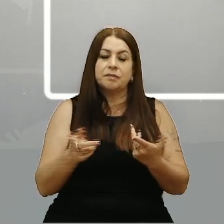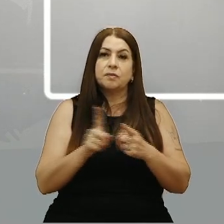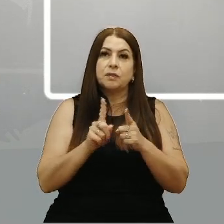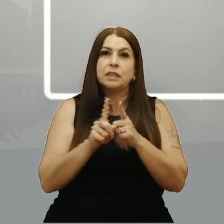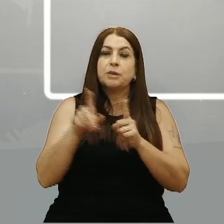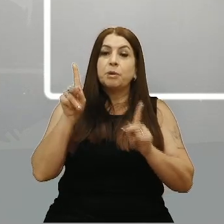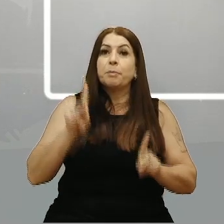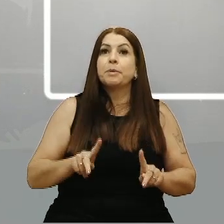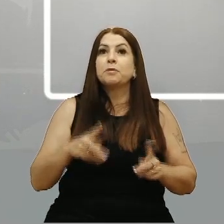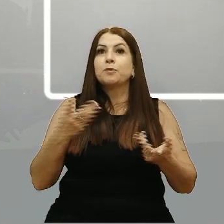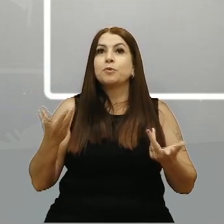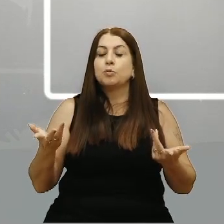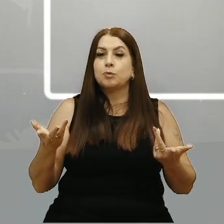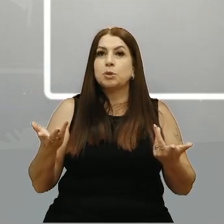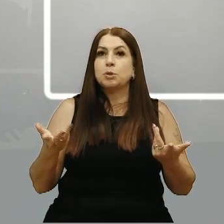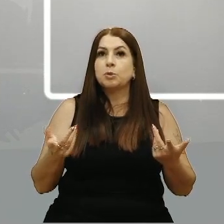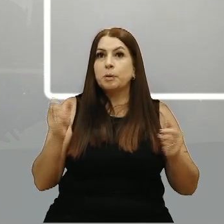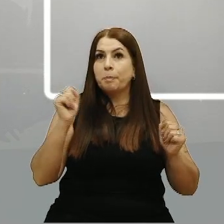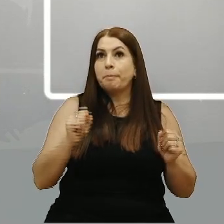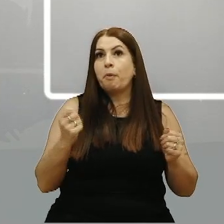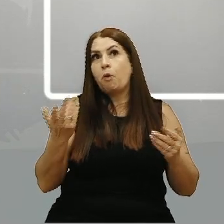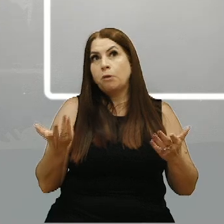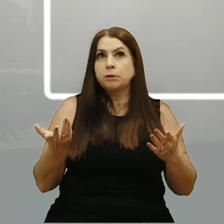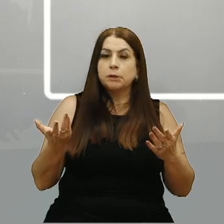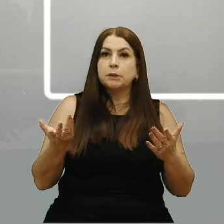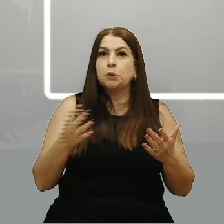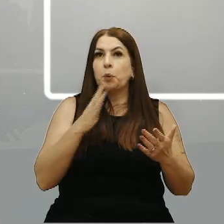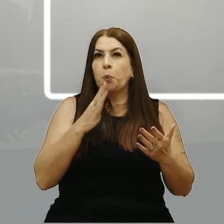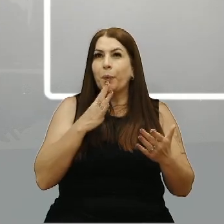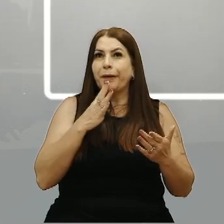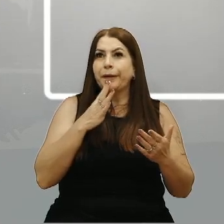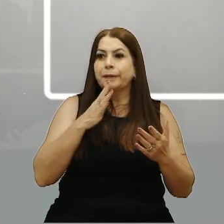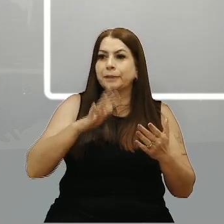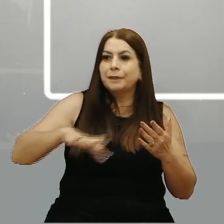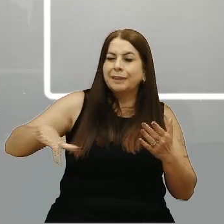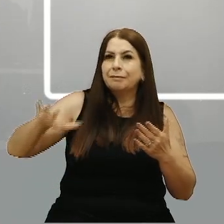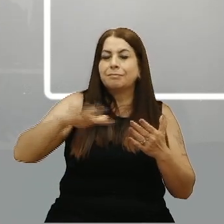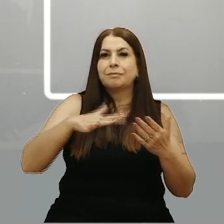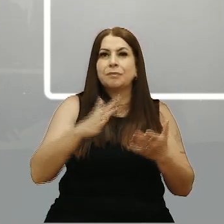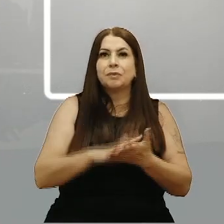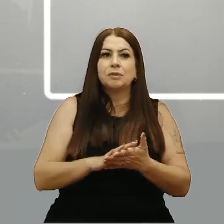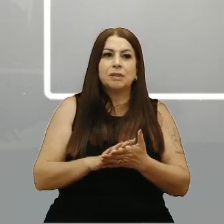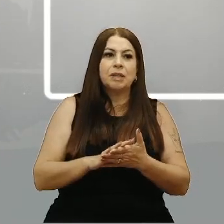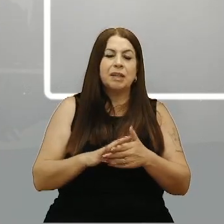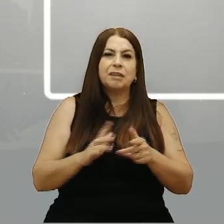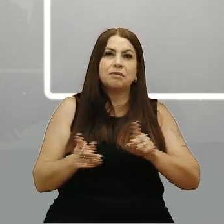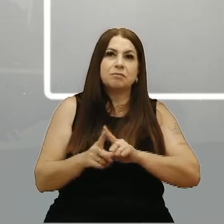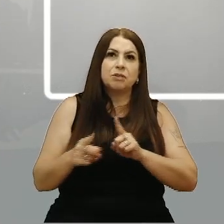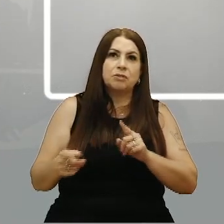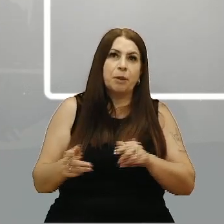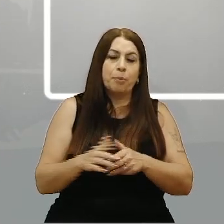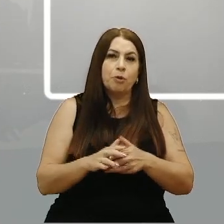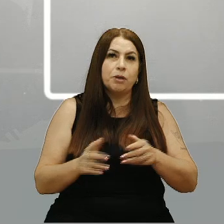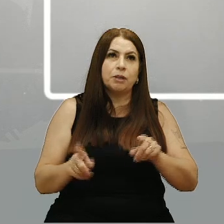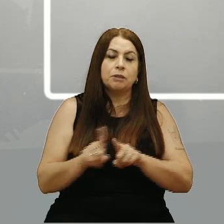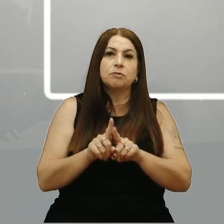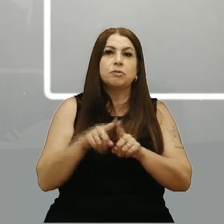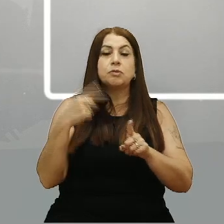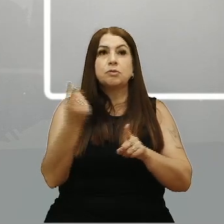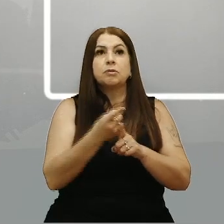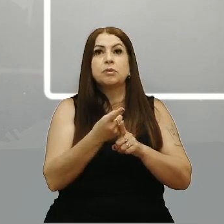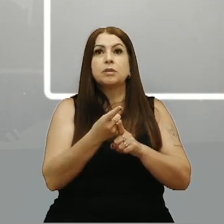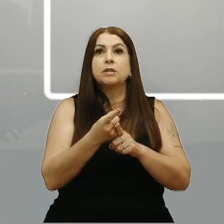uma pessoa que possa, que conheça a rede, que possa trabalhar as escolas. Então, foram